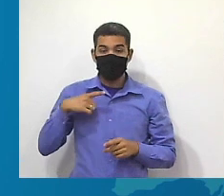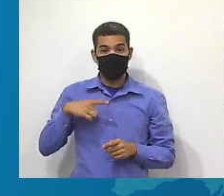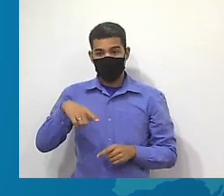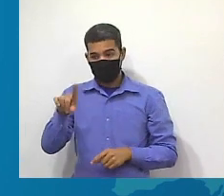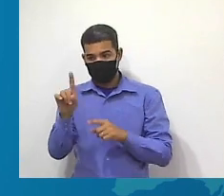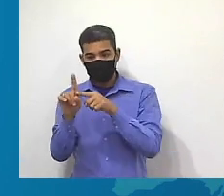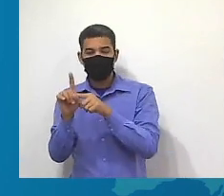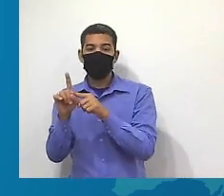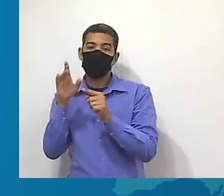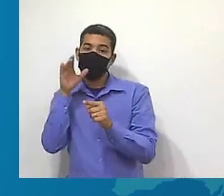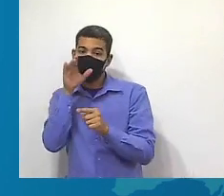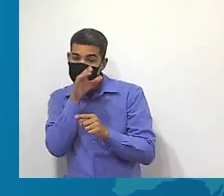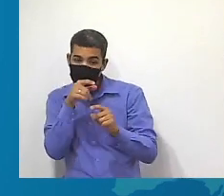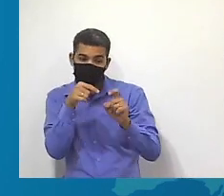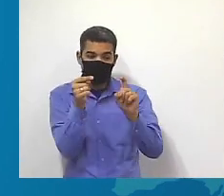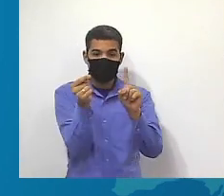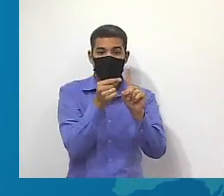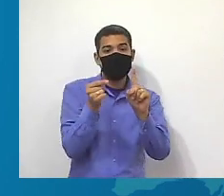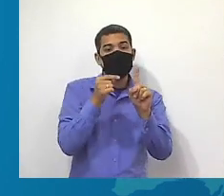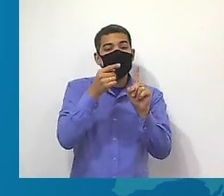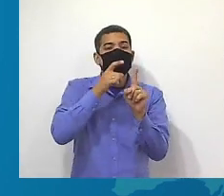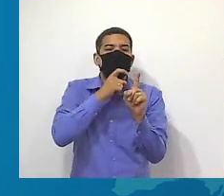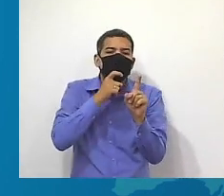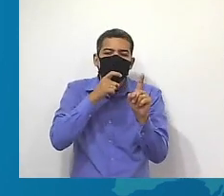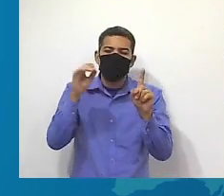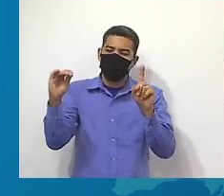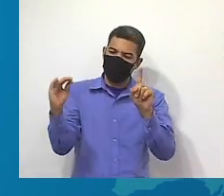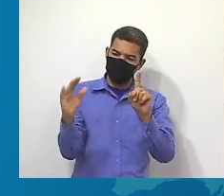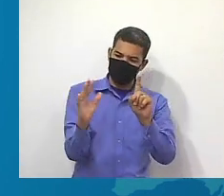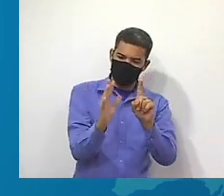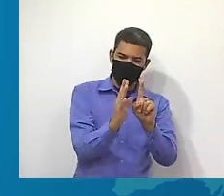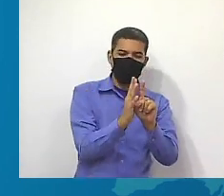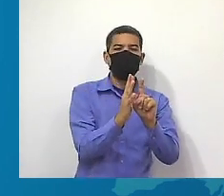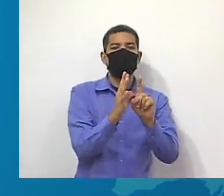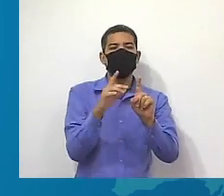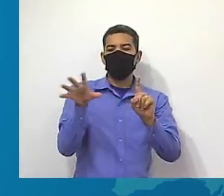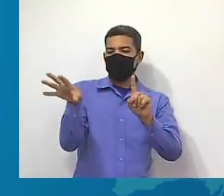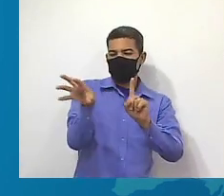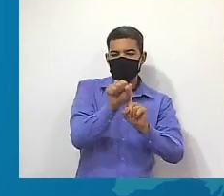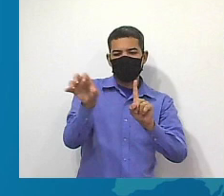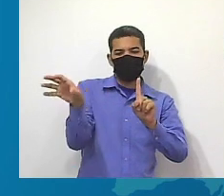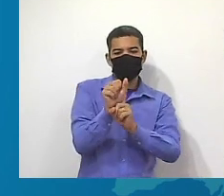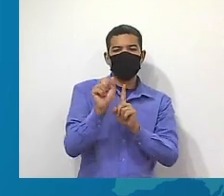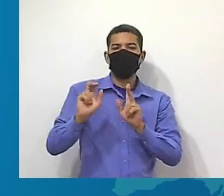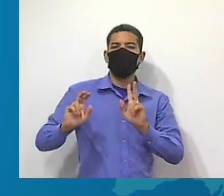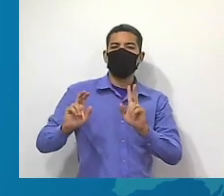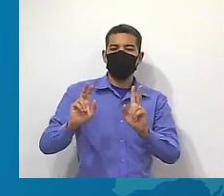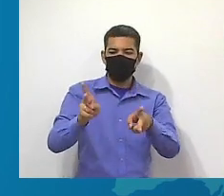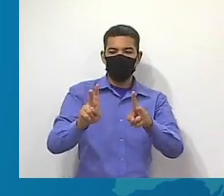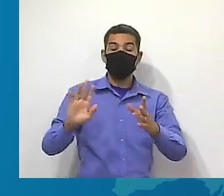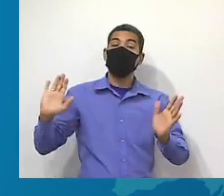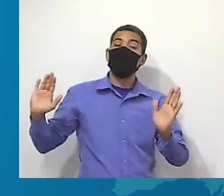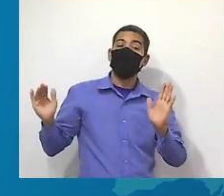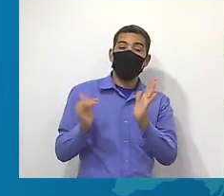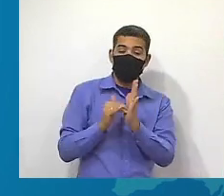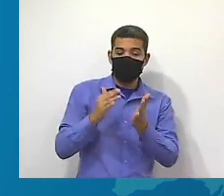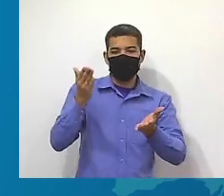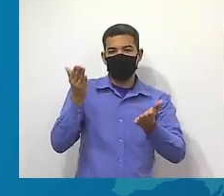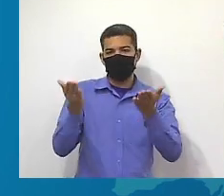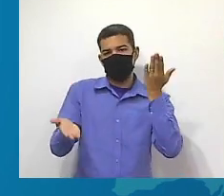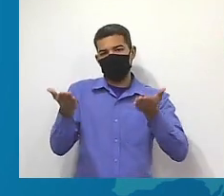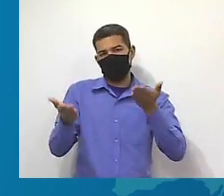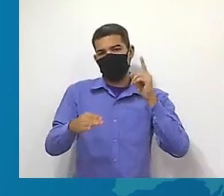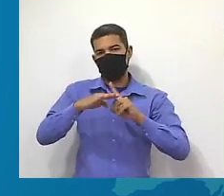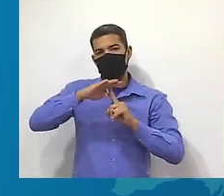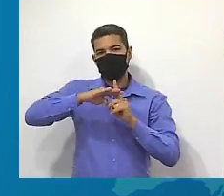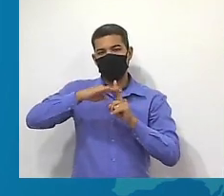um mais frio. Um corpo que tem temperatura maior para um corpo que tem temperatura menor, até que eles atinjam o equilíbrio